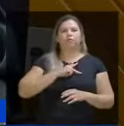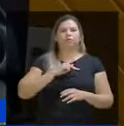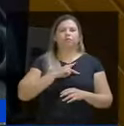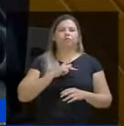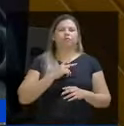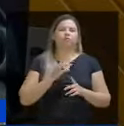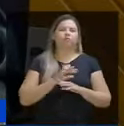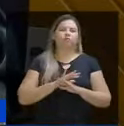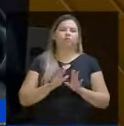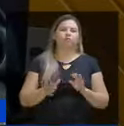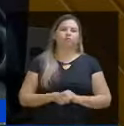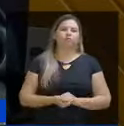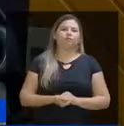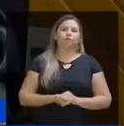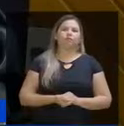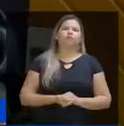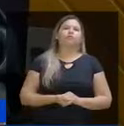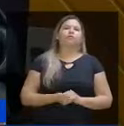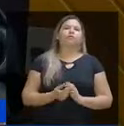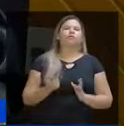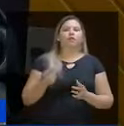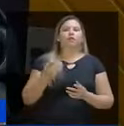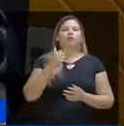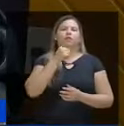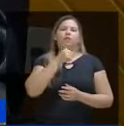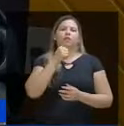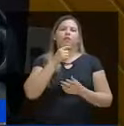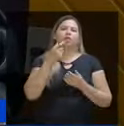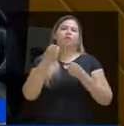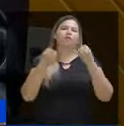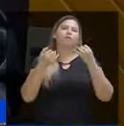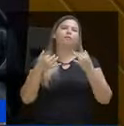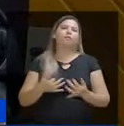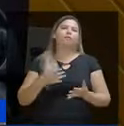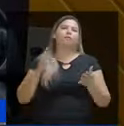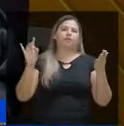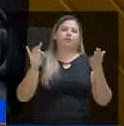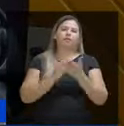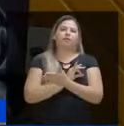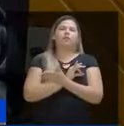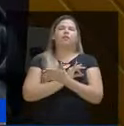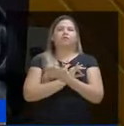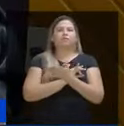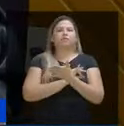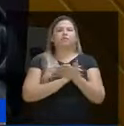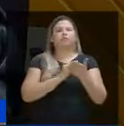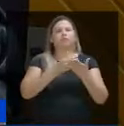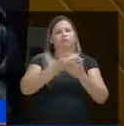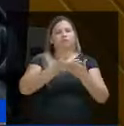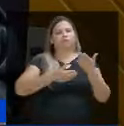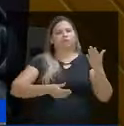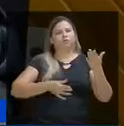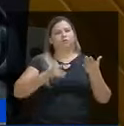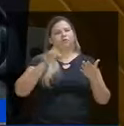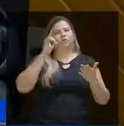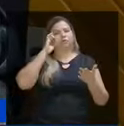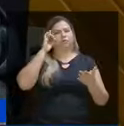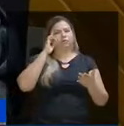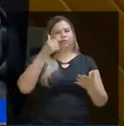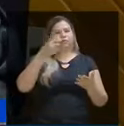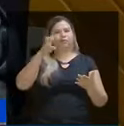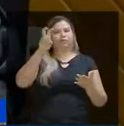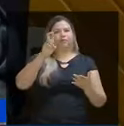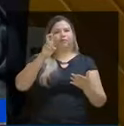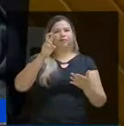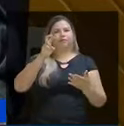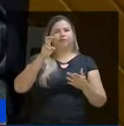06-00203-47.24.6.03.0011, origem Pedra Branca do Amapari, barra P, relator juiz Divaldo Valente. Em 5 de